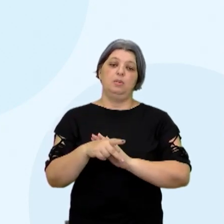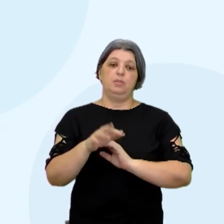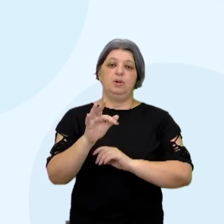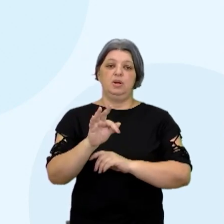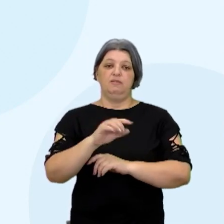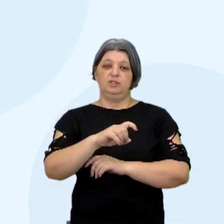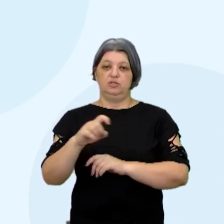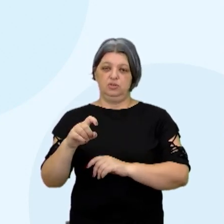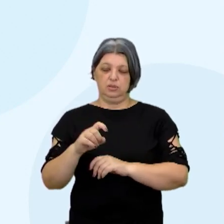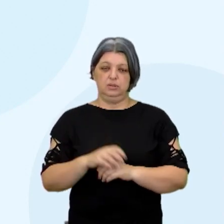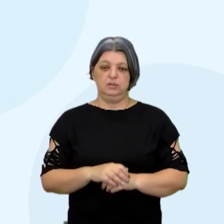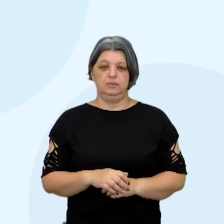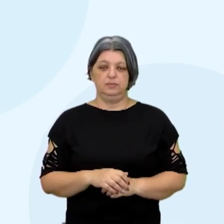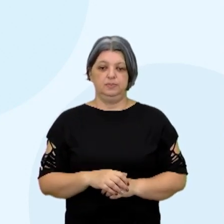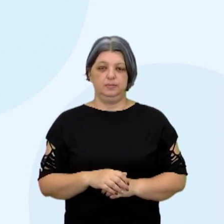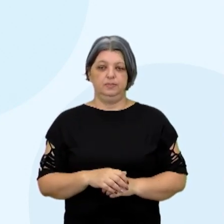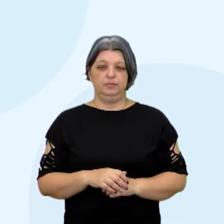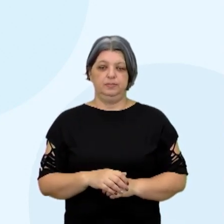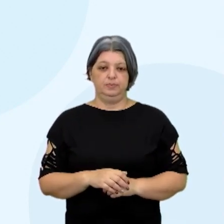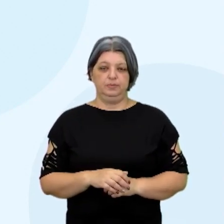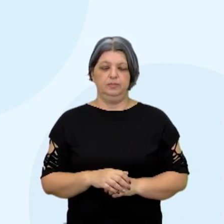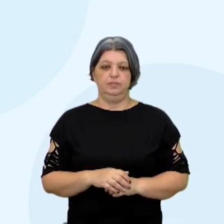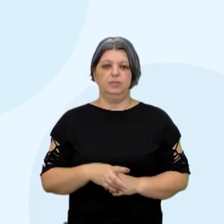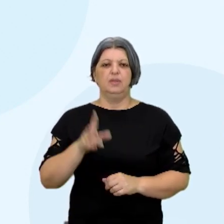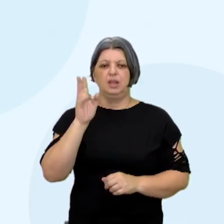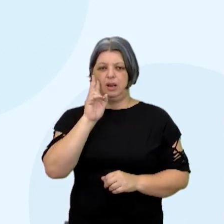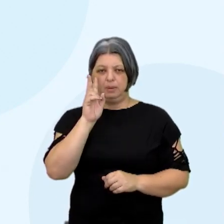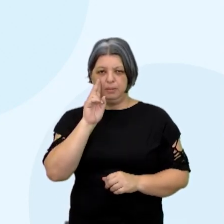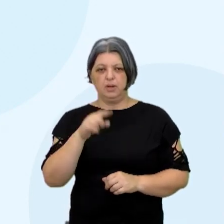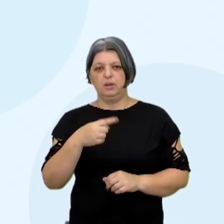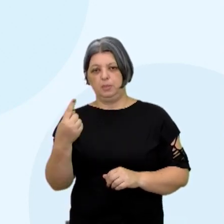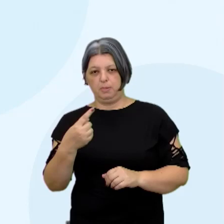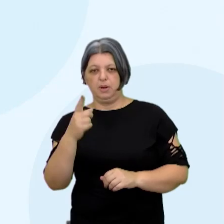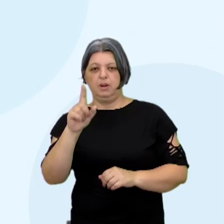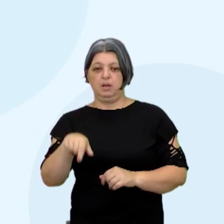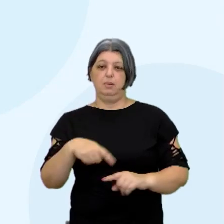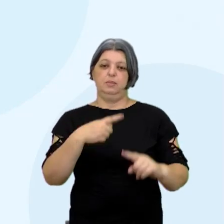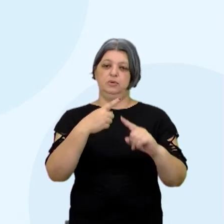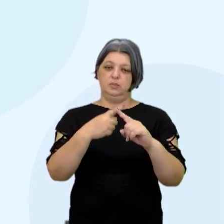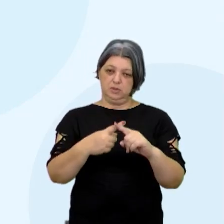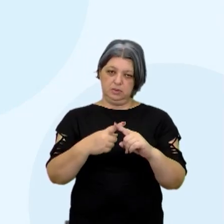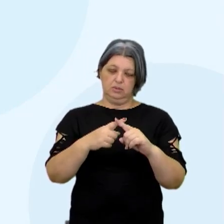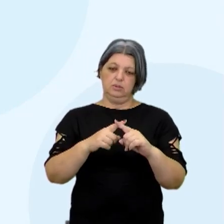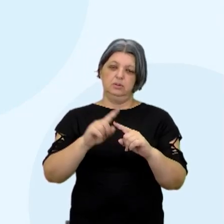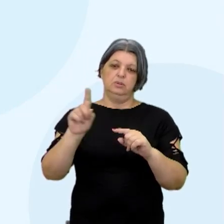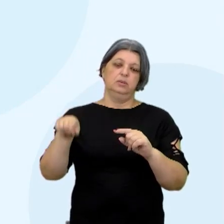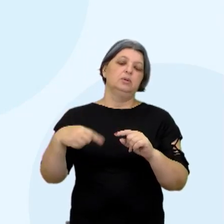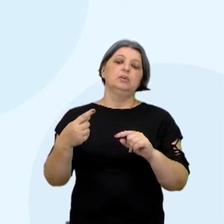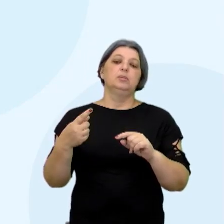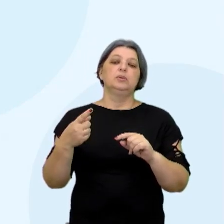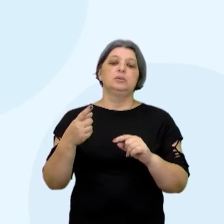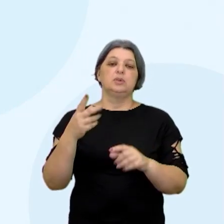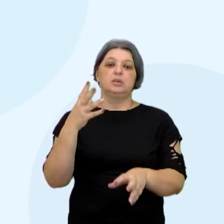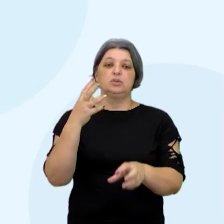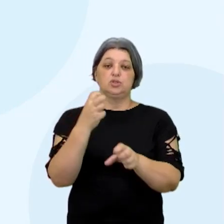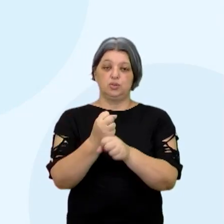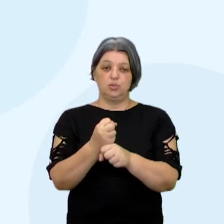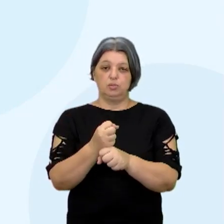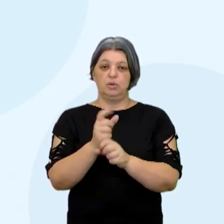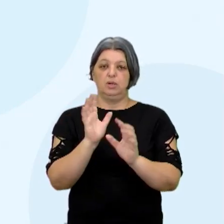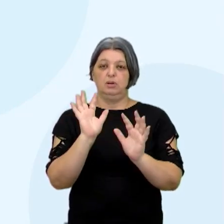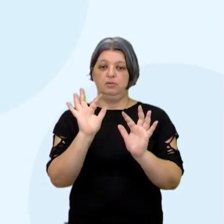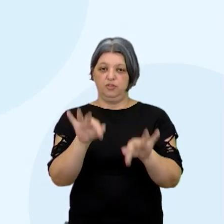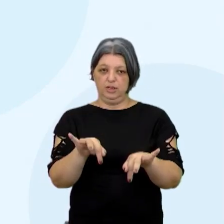essas continhas Lembrando que vocês fazem as primeiras multiplicações as potências e as somas e diferenças a gente faz por último